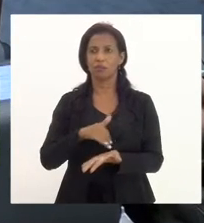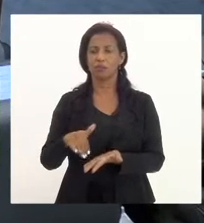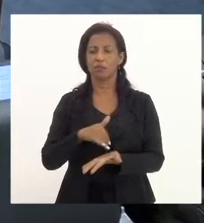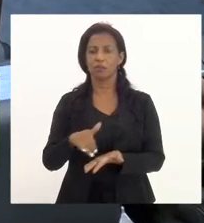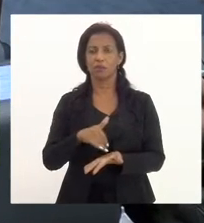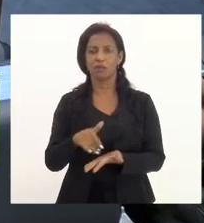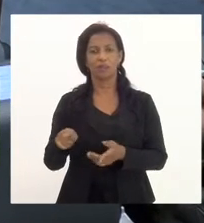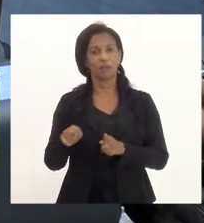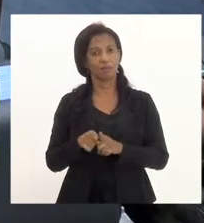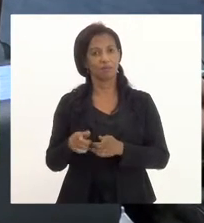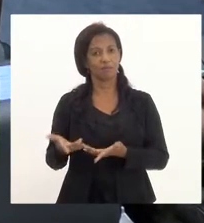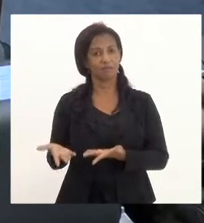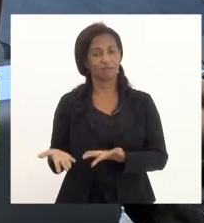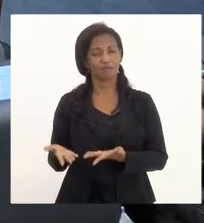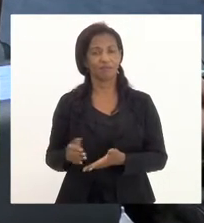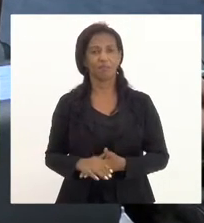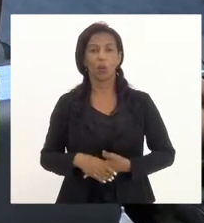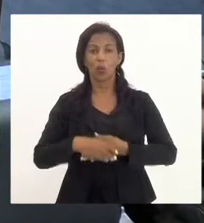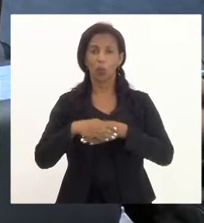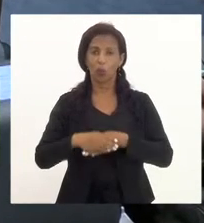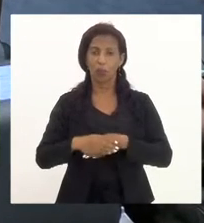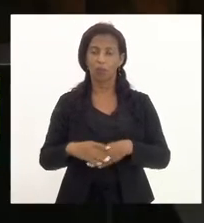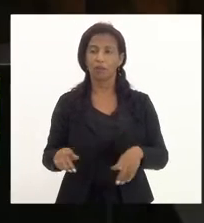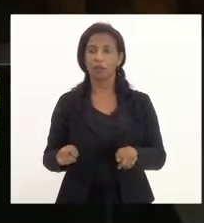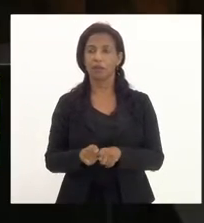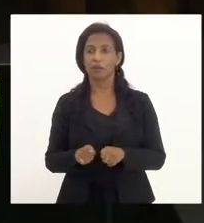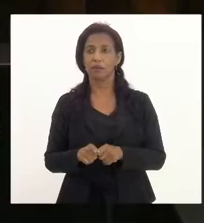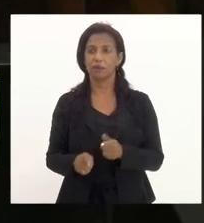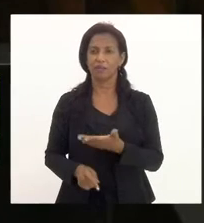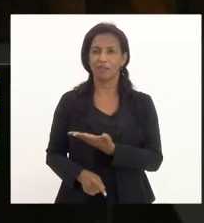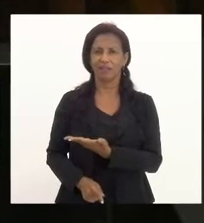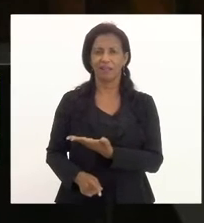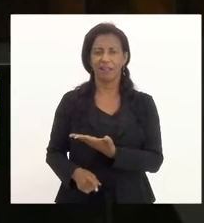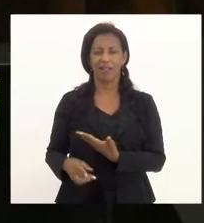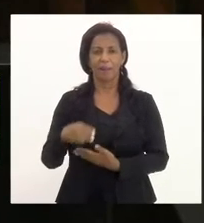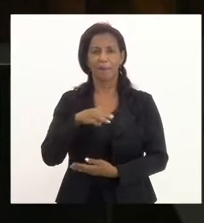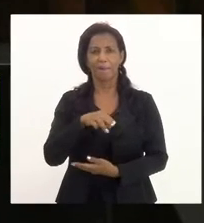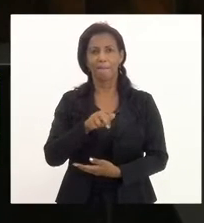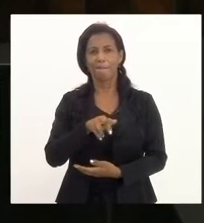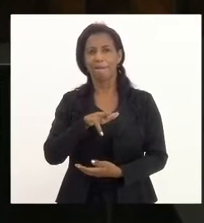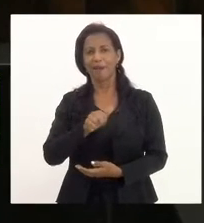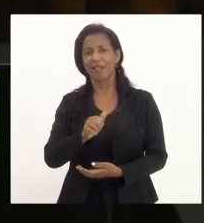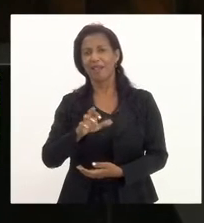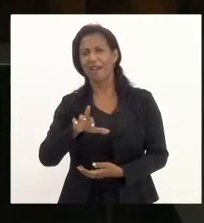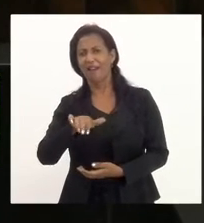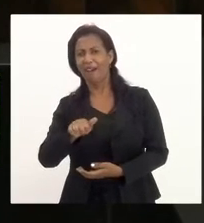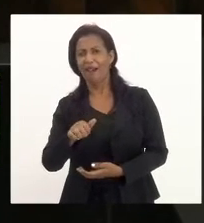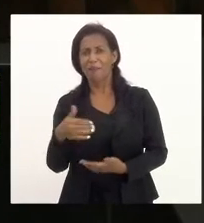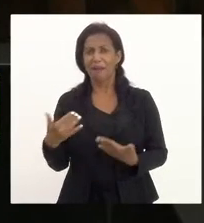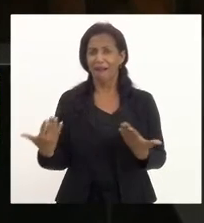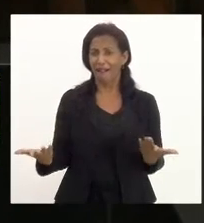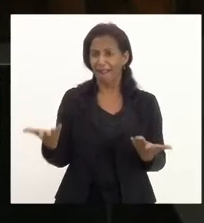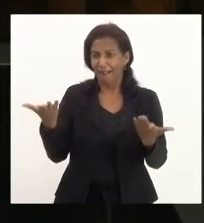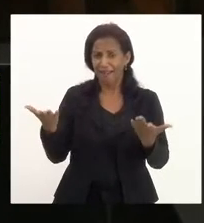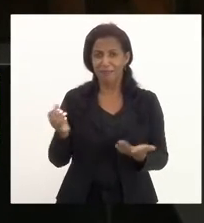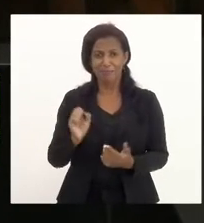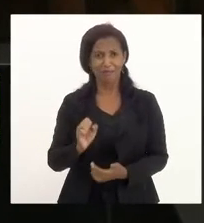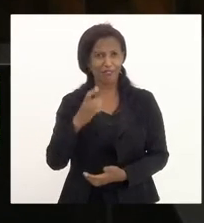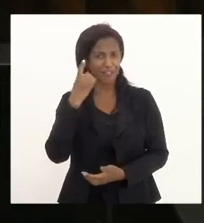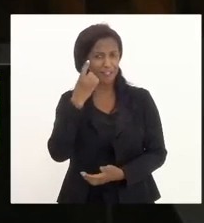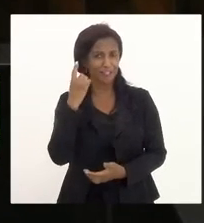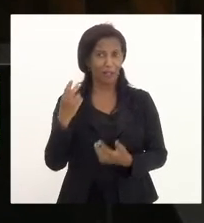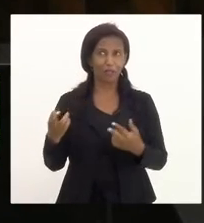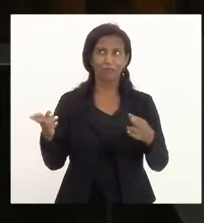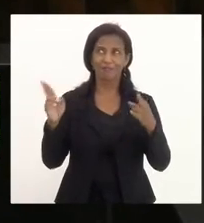secretariado que aqui está comprimento também a senhora Maria Carmem que Claro pode ser uma deputada Estamos